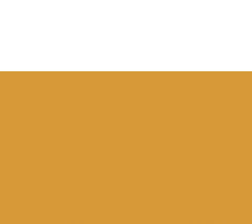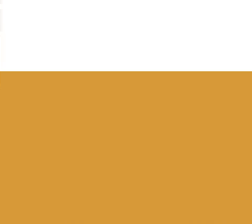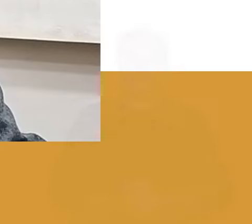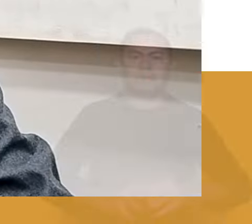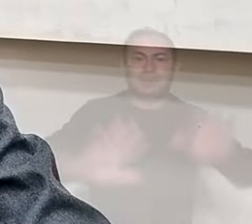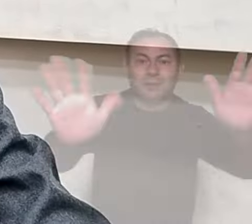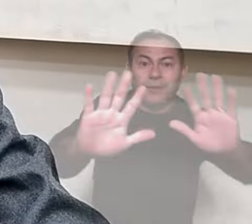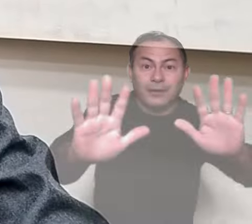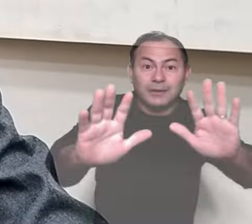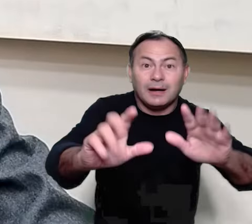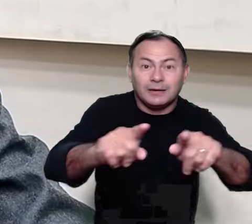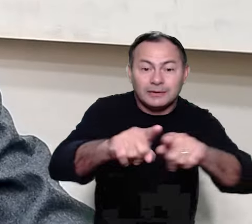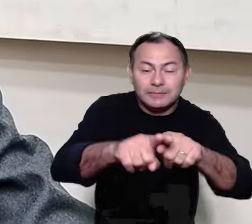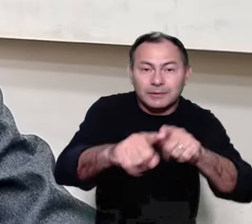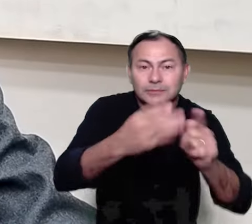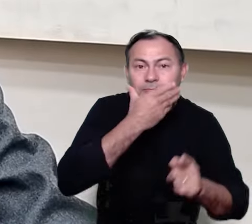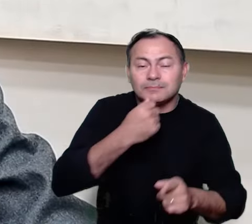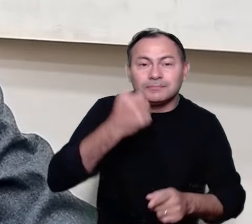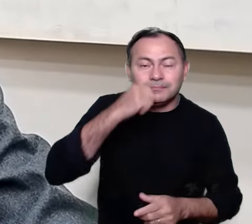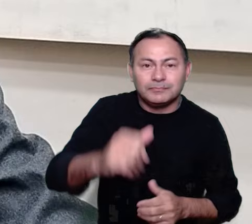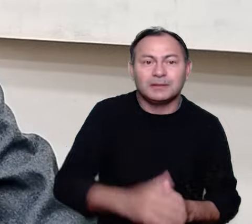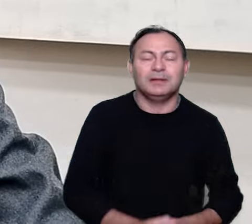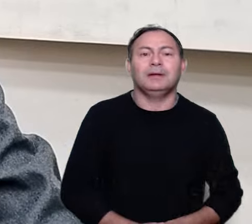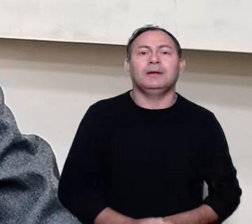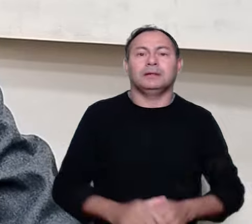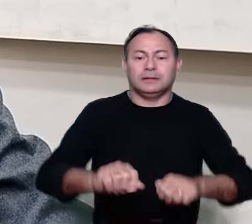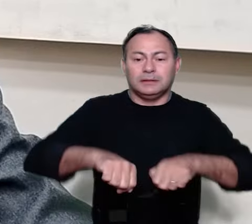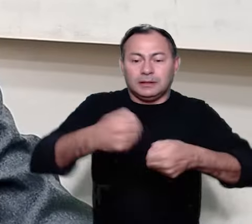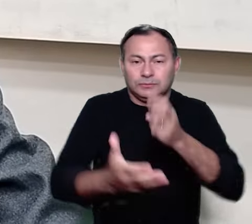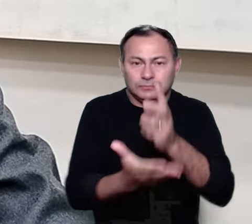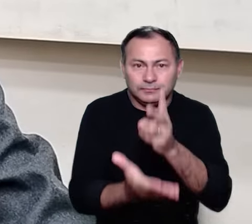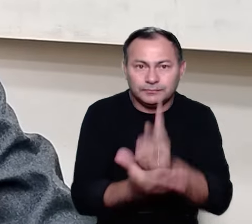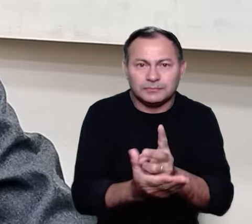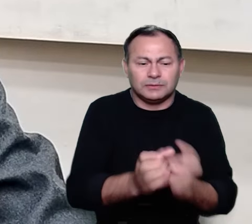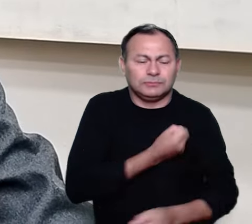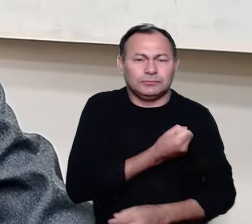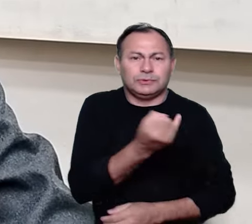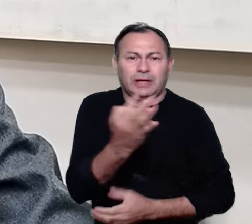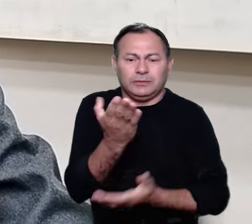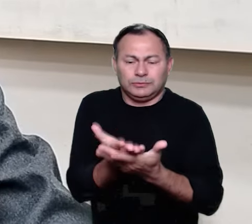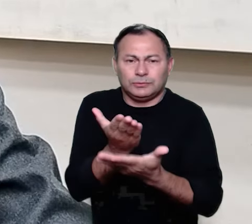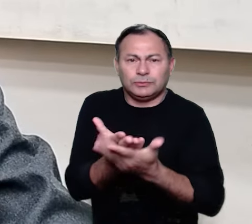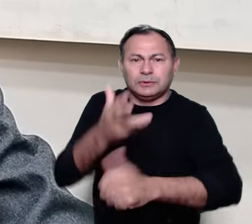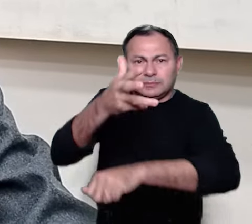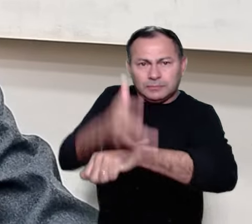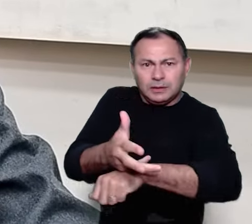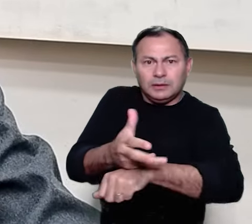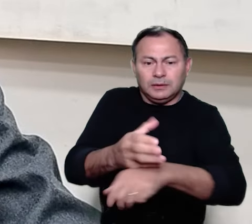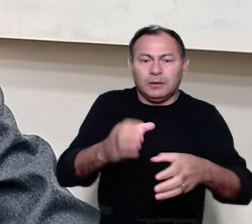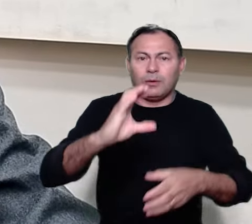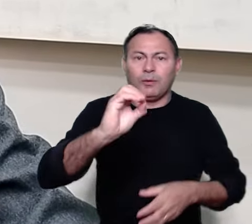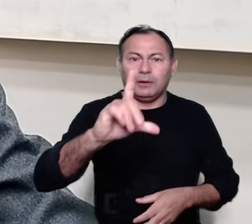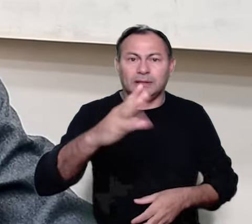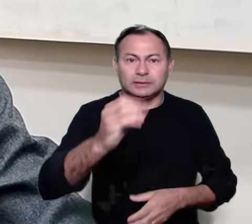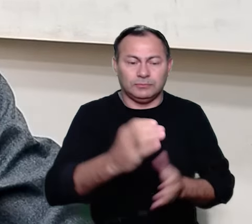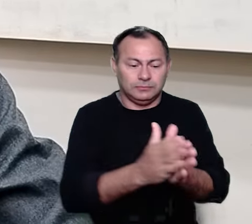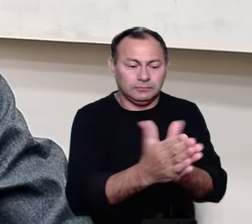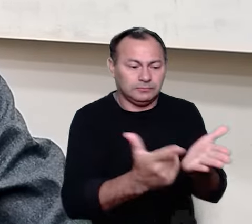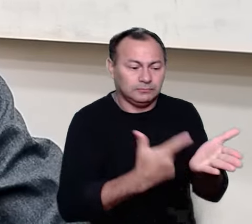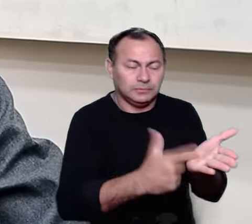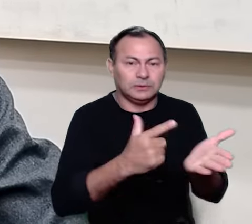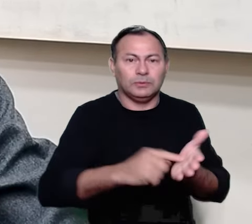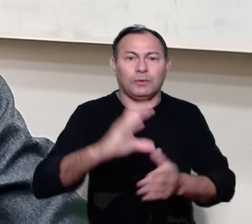Olá, caros irmãos e irmãs! Dando sequência à série de videoaulas da coleção Cadernos do